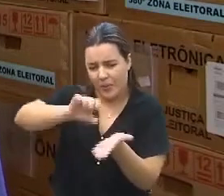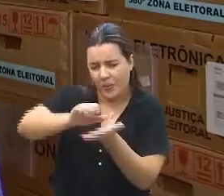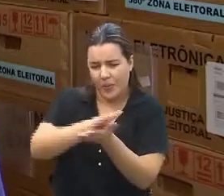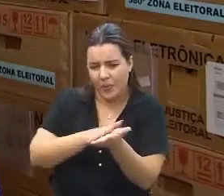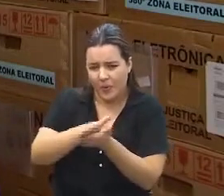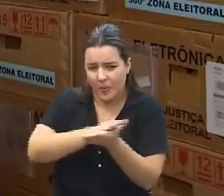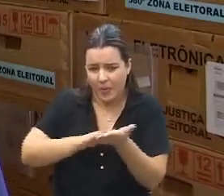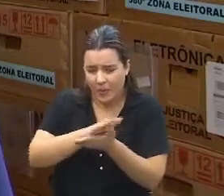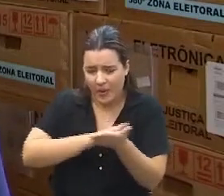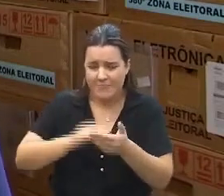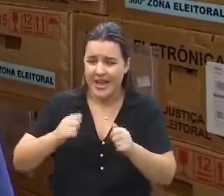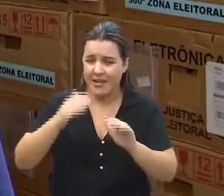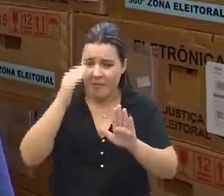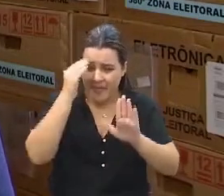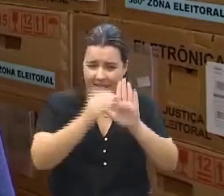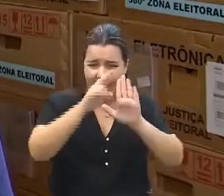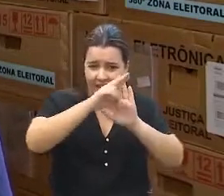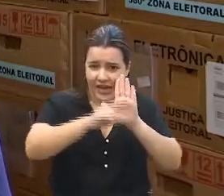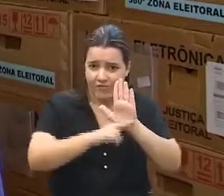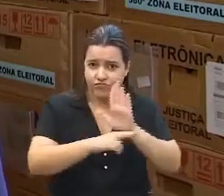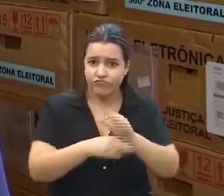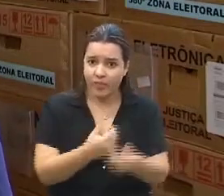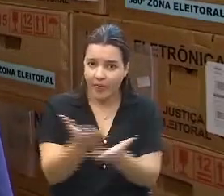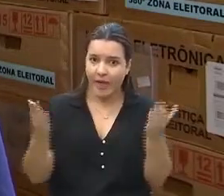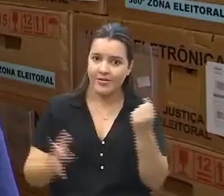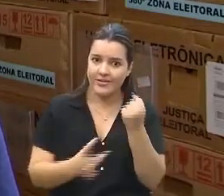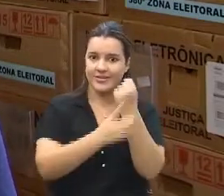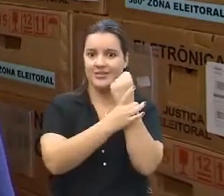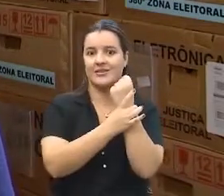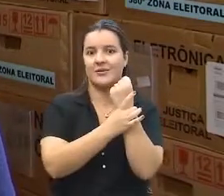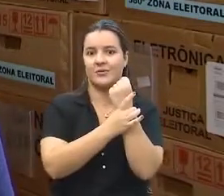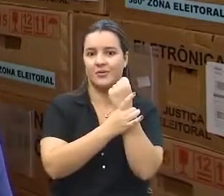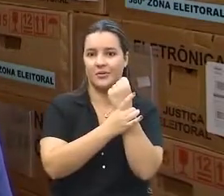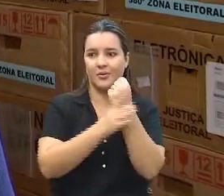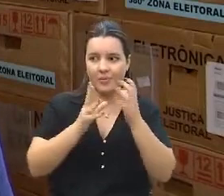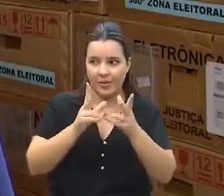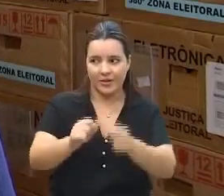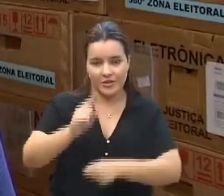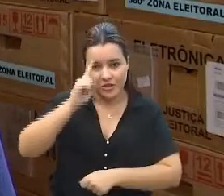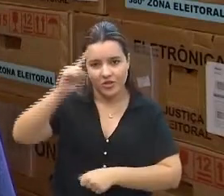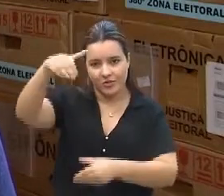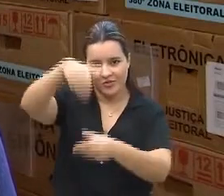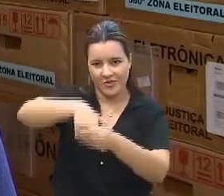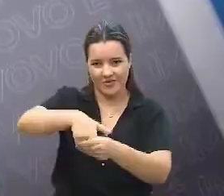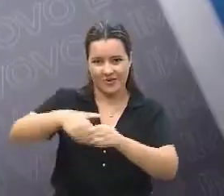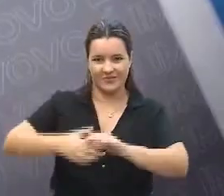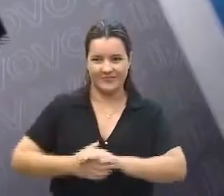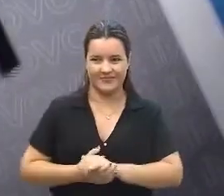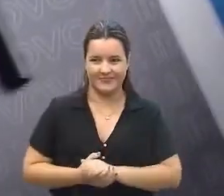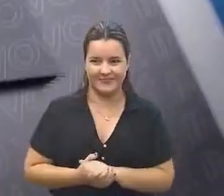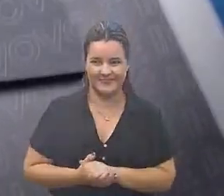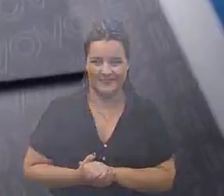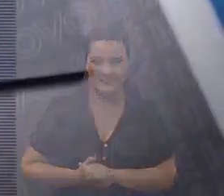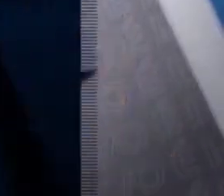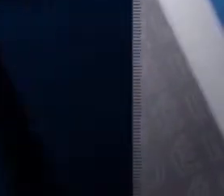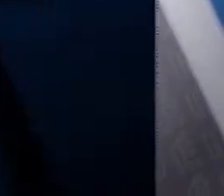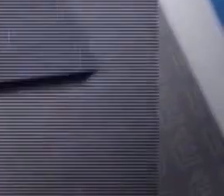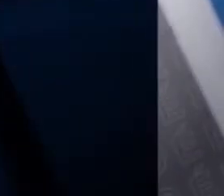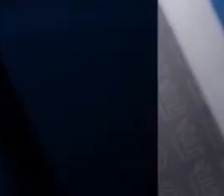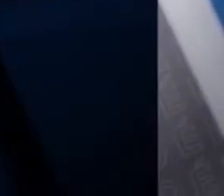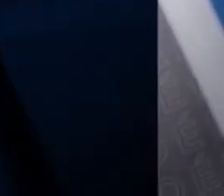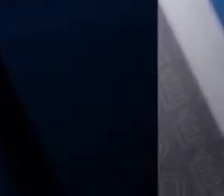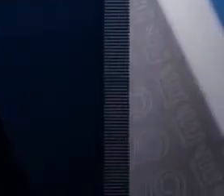gel, tudo para deixar o mais seguro possível o dia da votação.